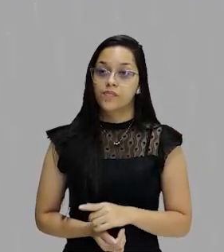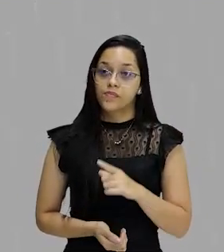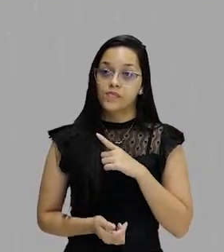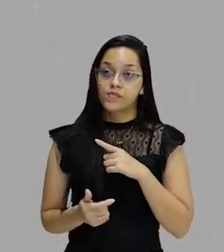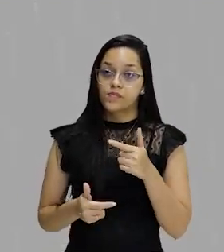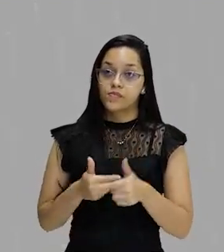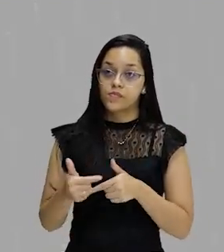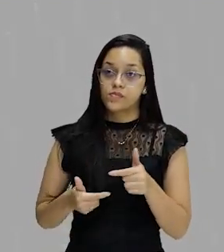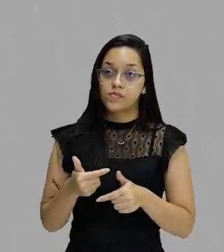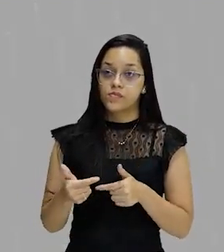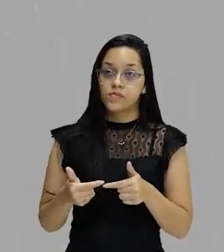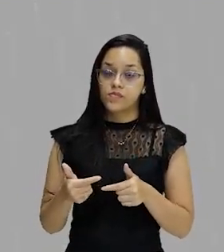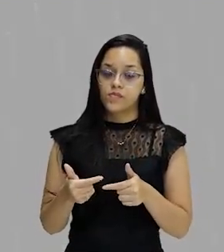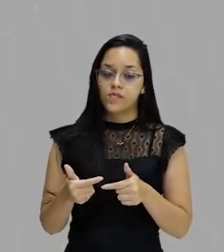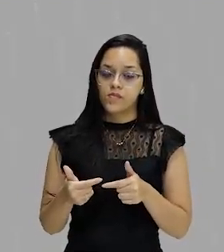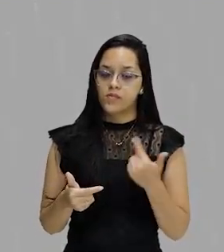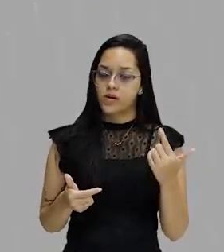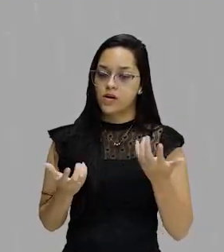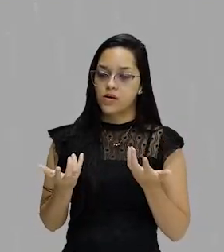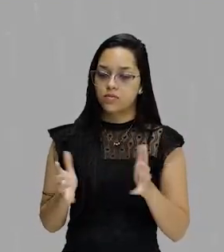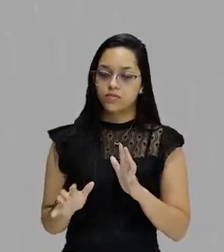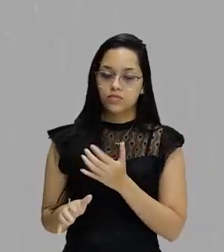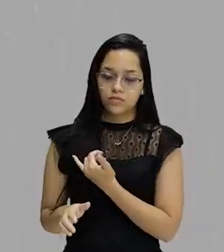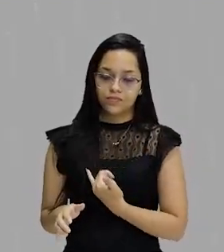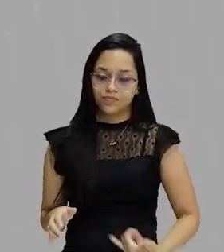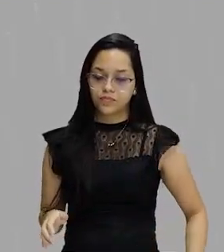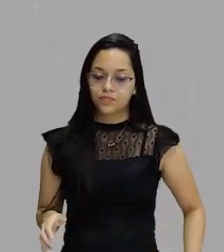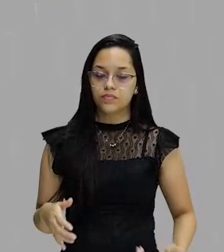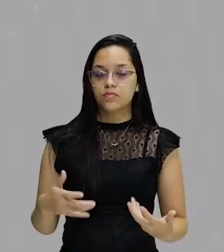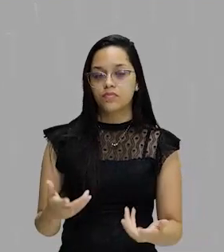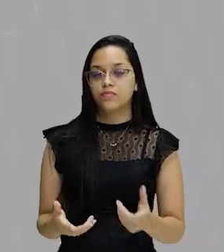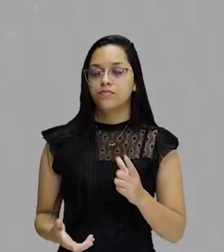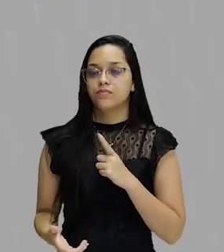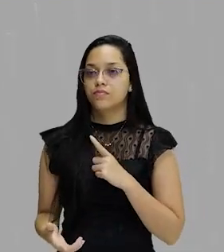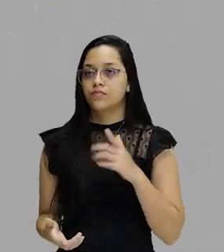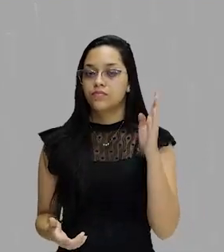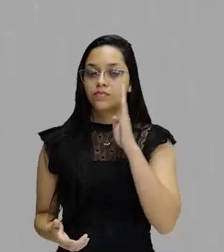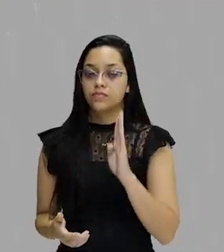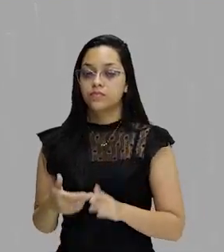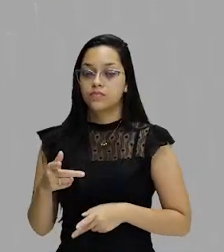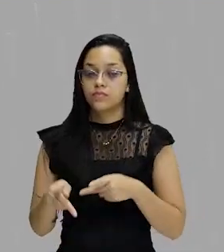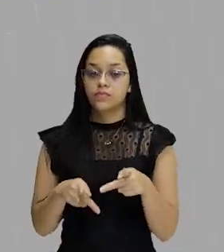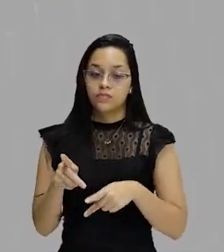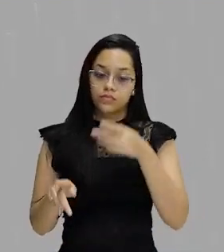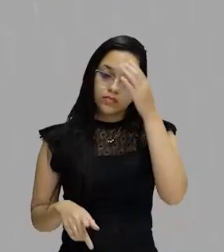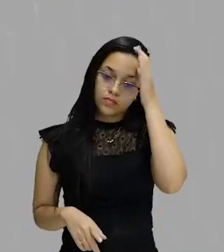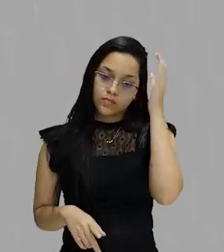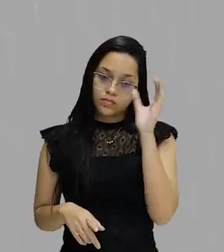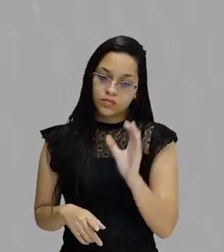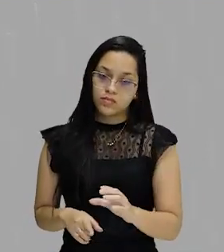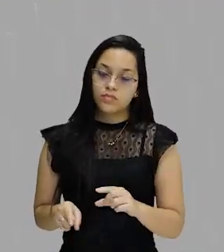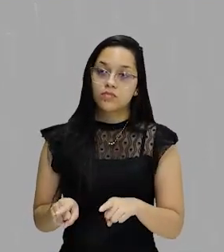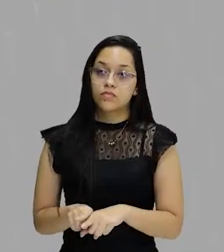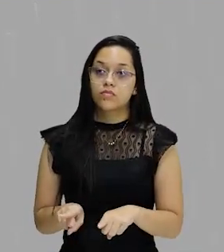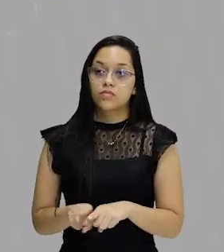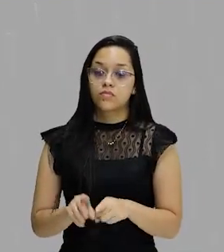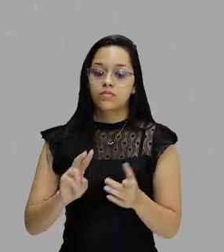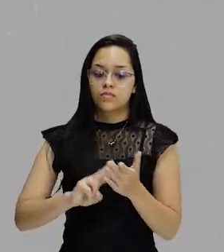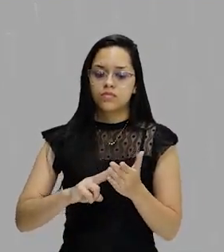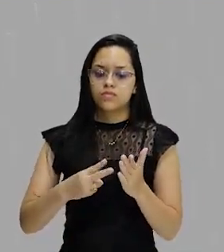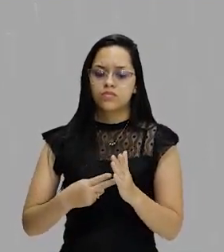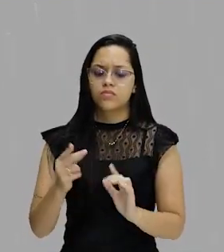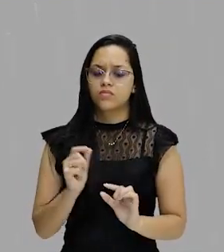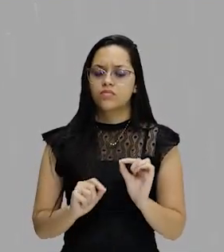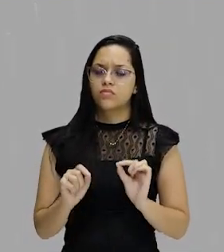luta anti-imperialista. Então, o nacional popular, a cultura nacionalista, significa dizer